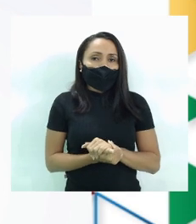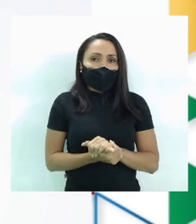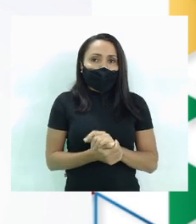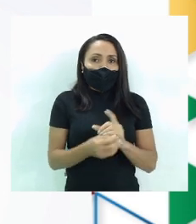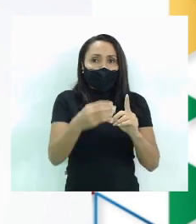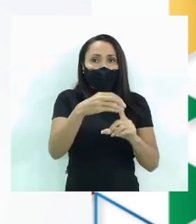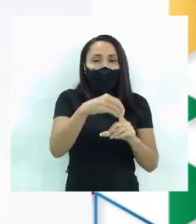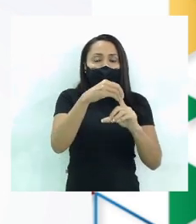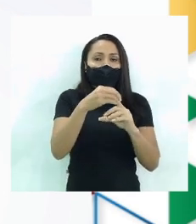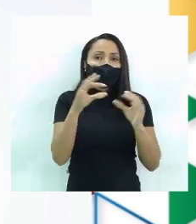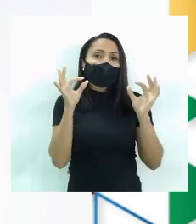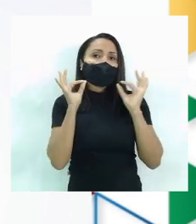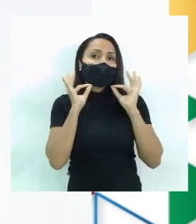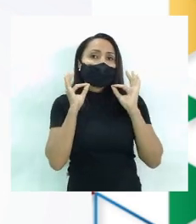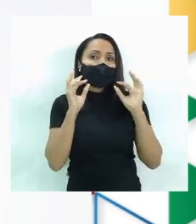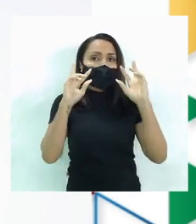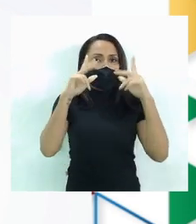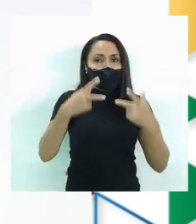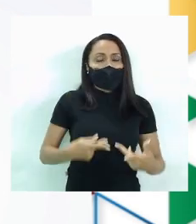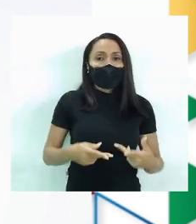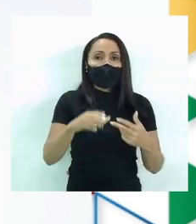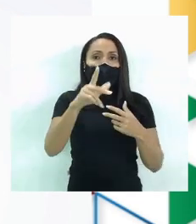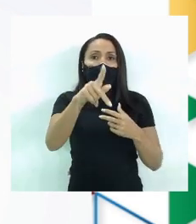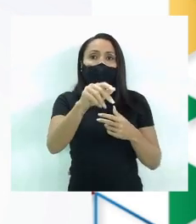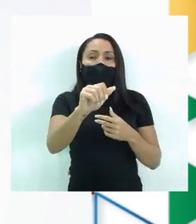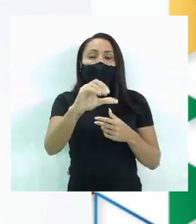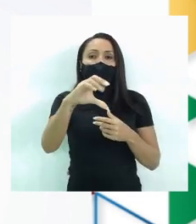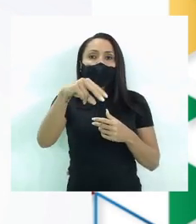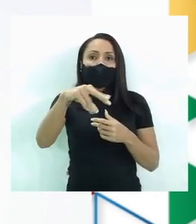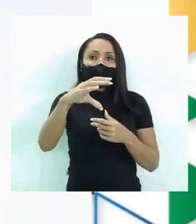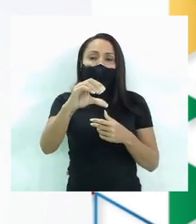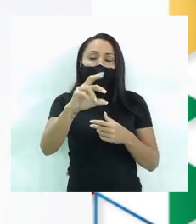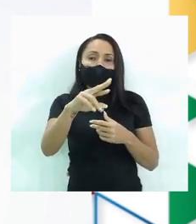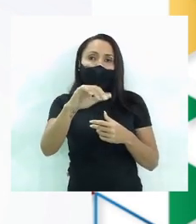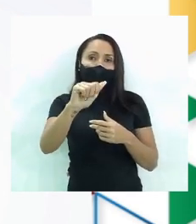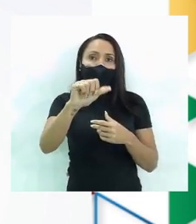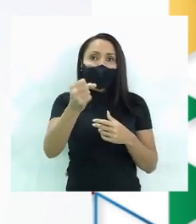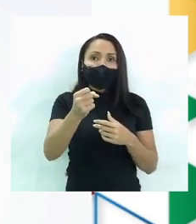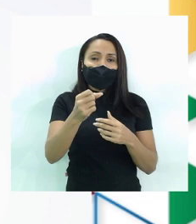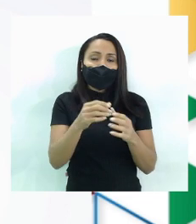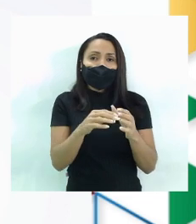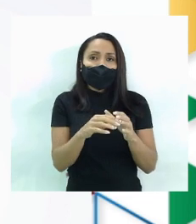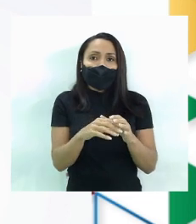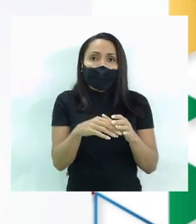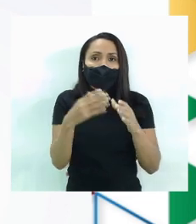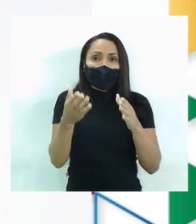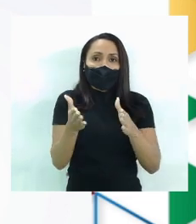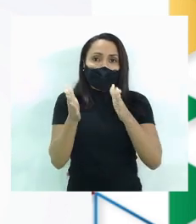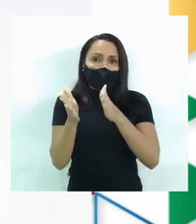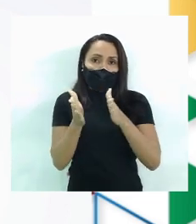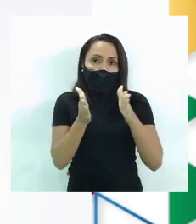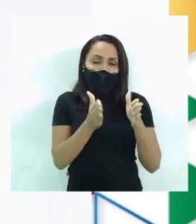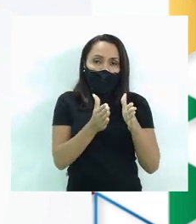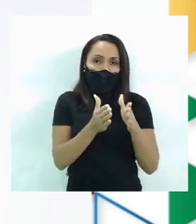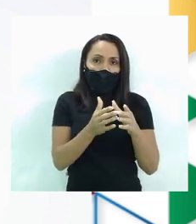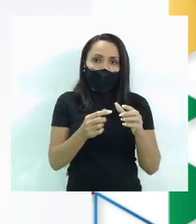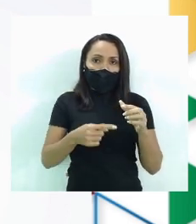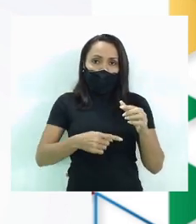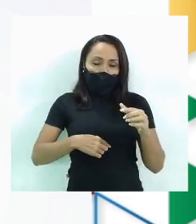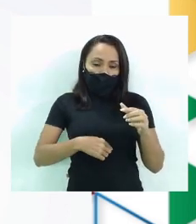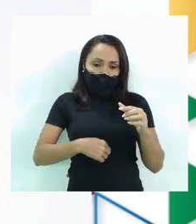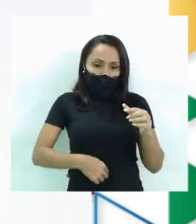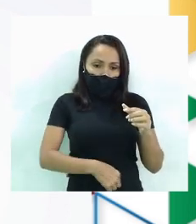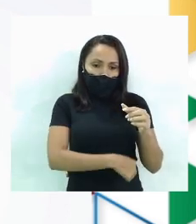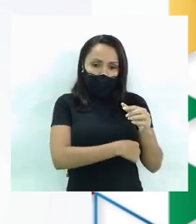glândulas endócrinas humanas, que é o pâncreas. Olha que situação interessante. Localizado no lado esquerdo da cavidade abdominal,